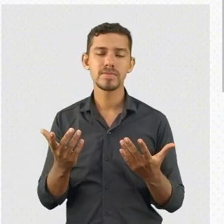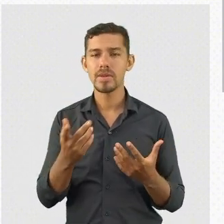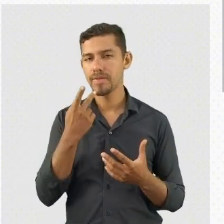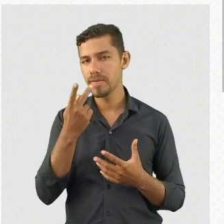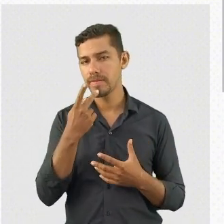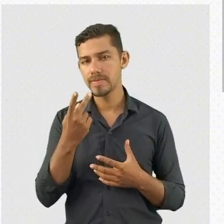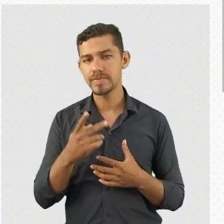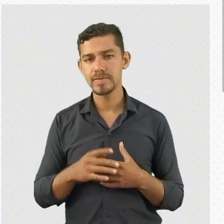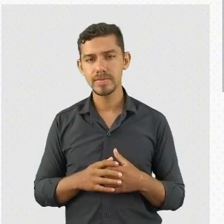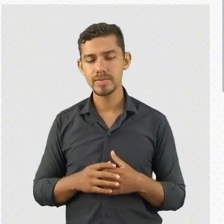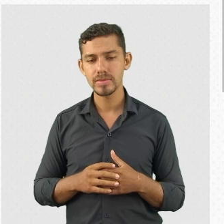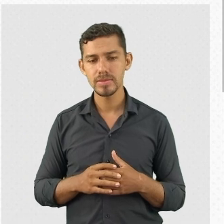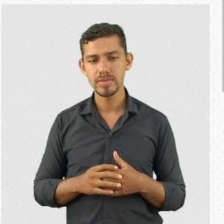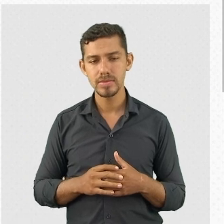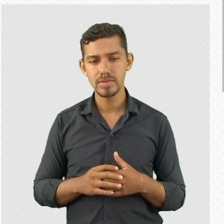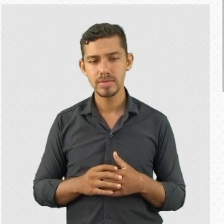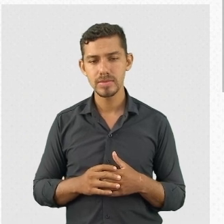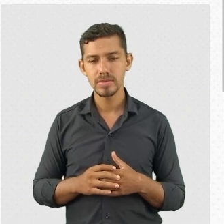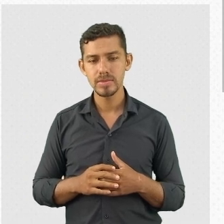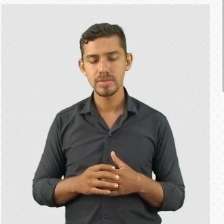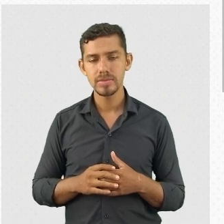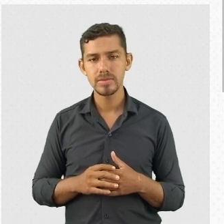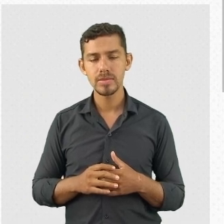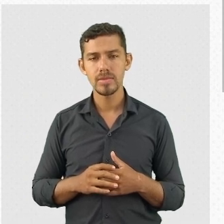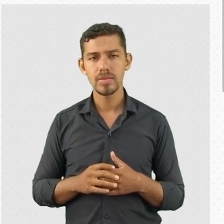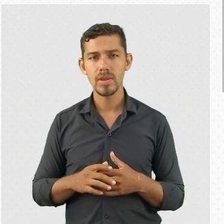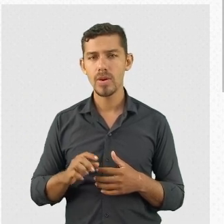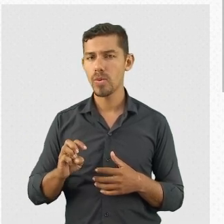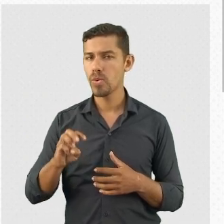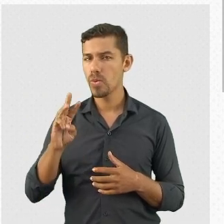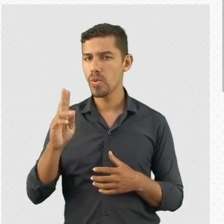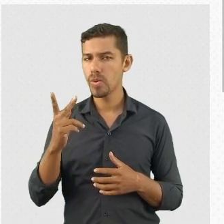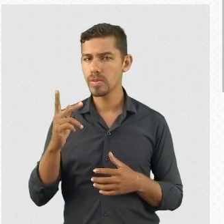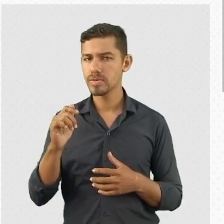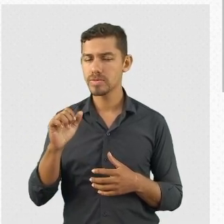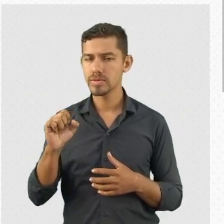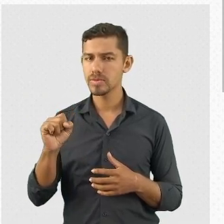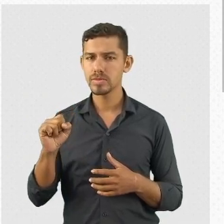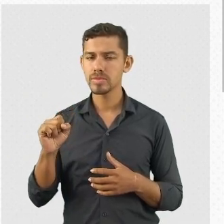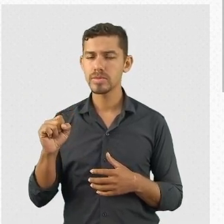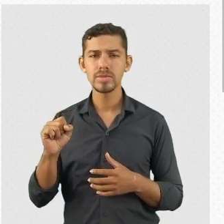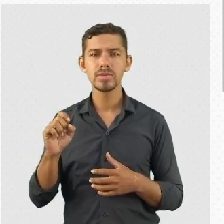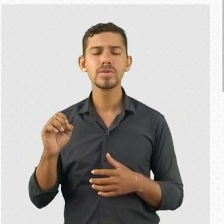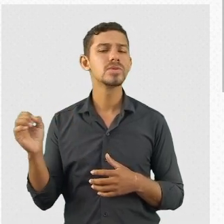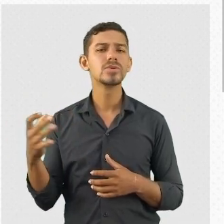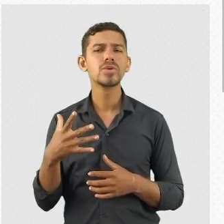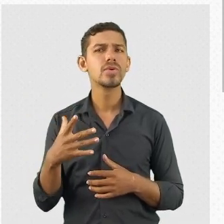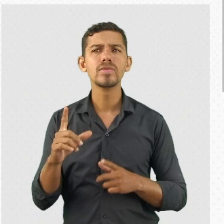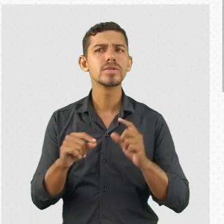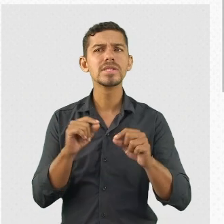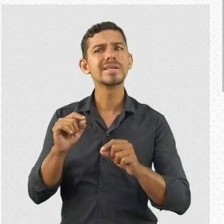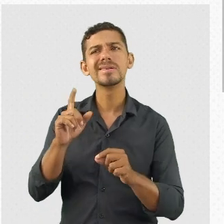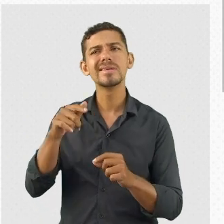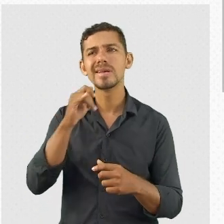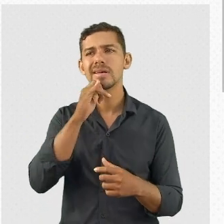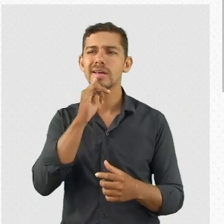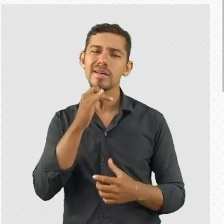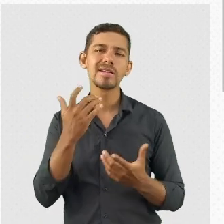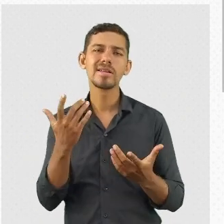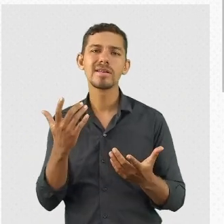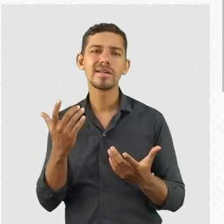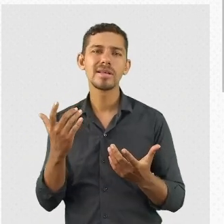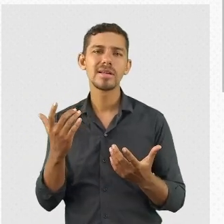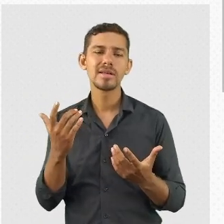diz what's up, what's new. Quer dizer, o que é novo? O que está acontecendo? O que você me conta?